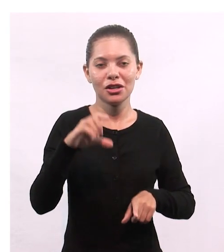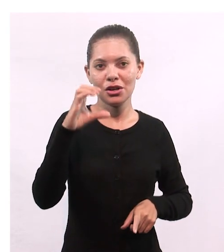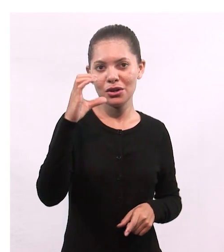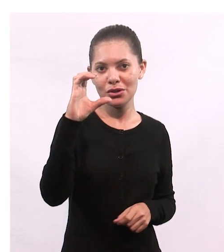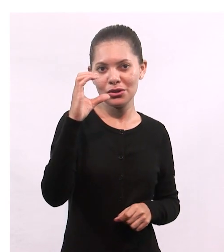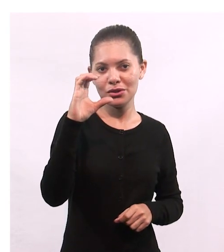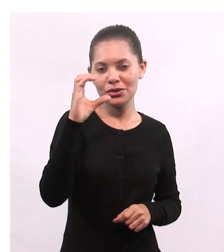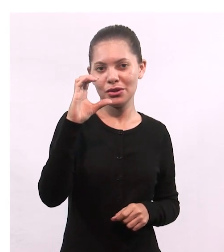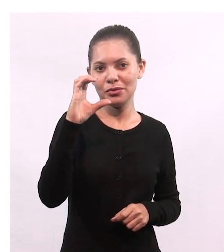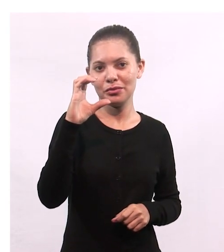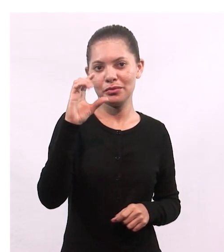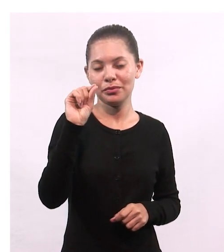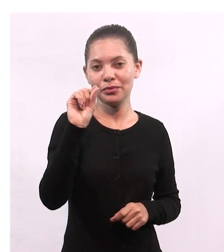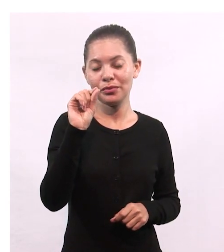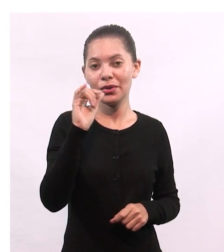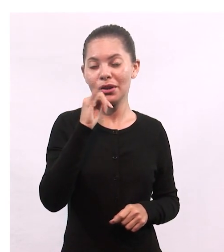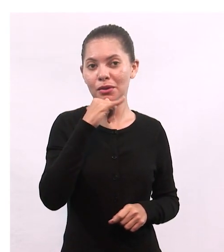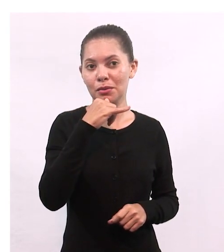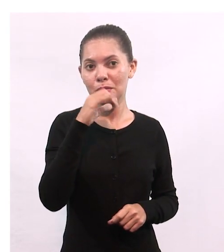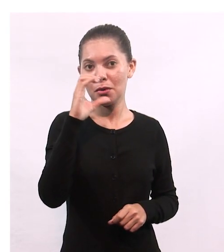um